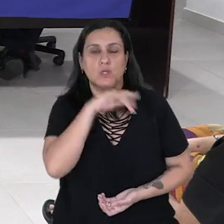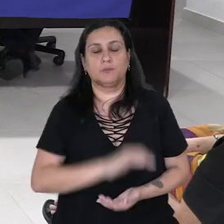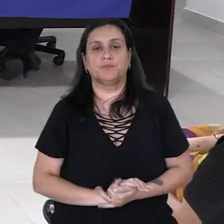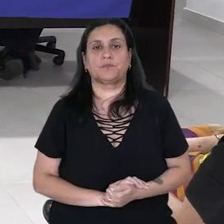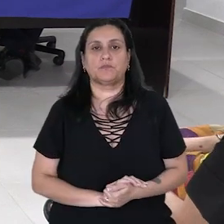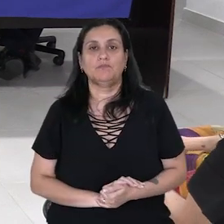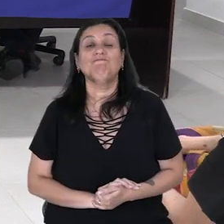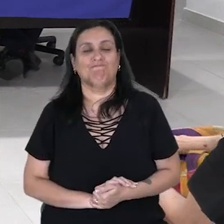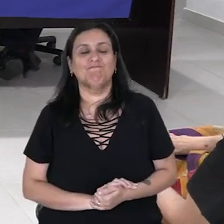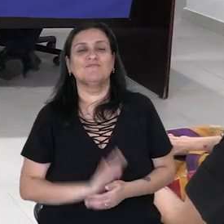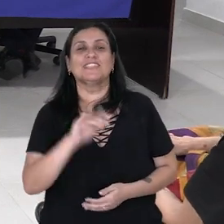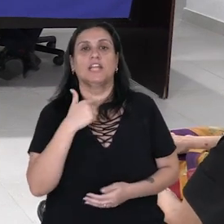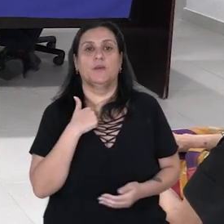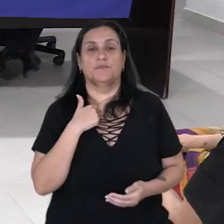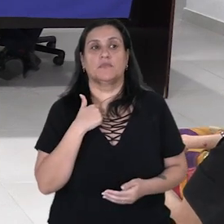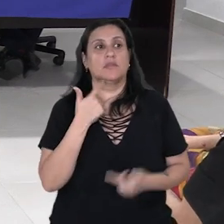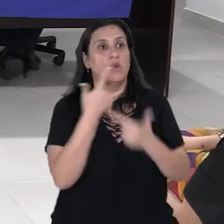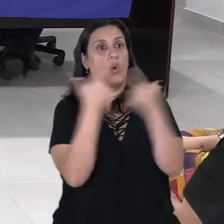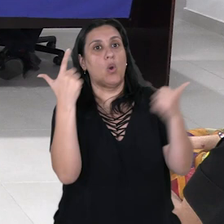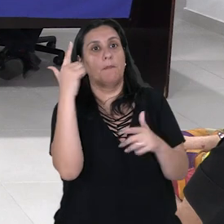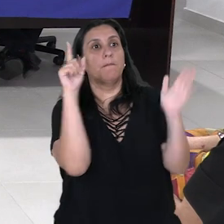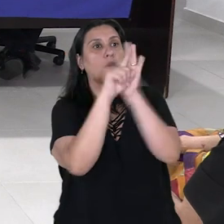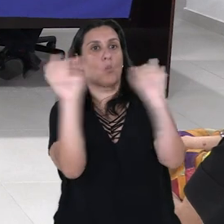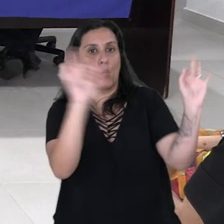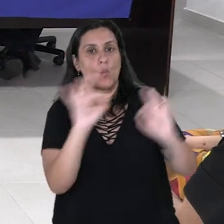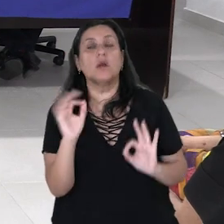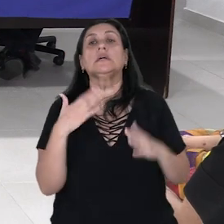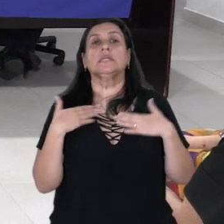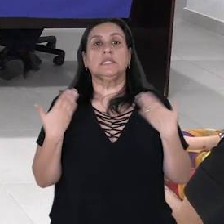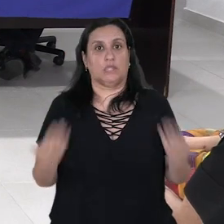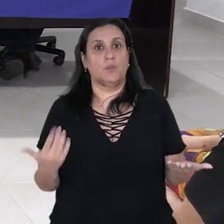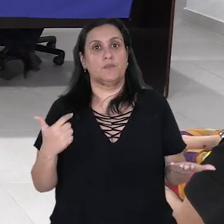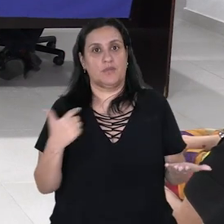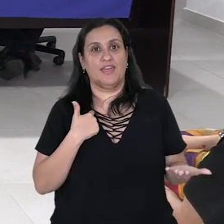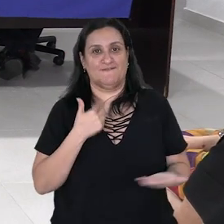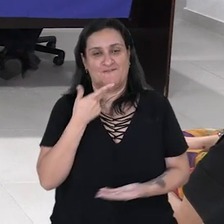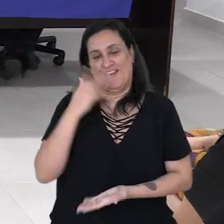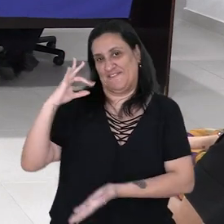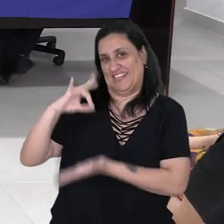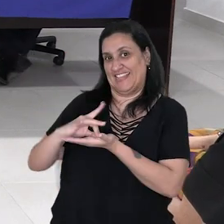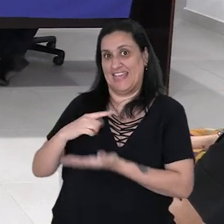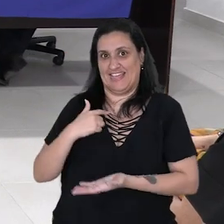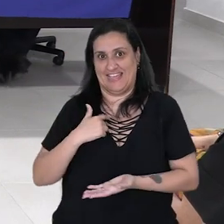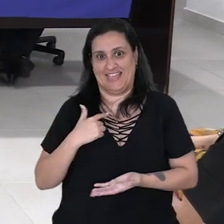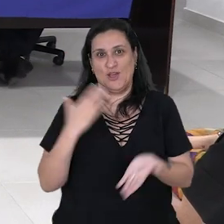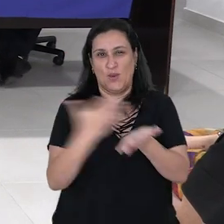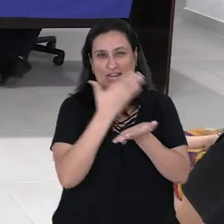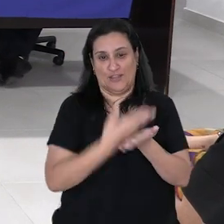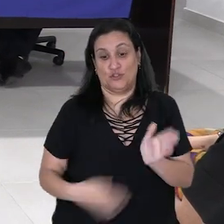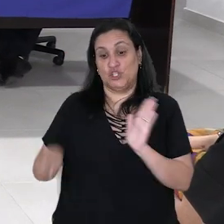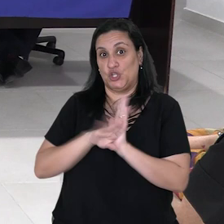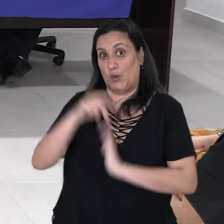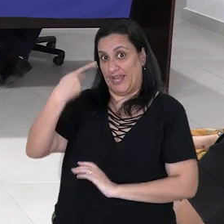Alô? Alguma outra pergunta? Não. Então, eu confesso que quando os livros